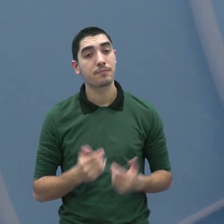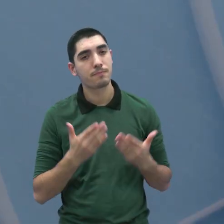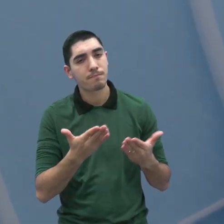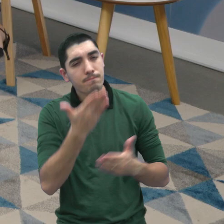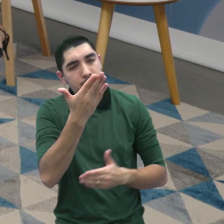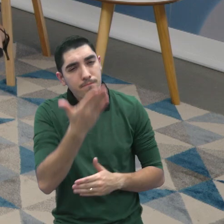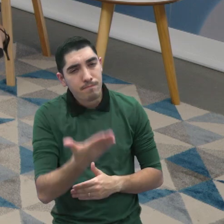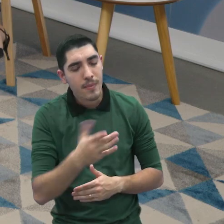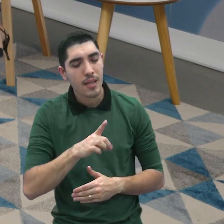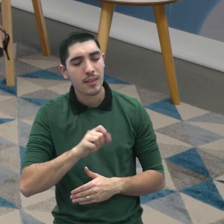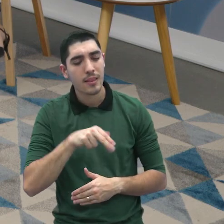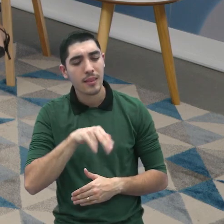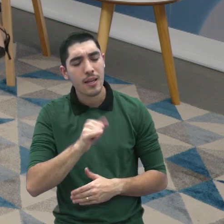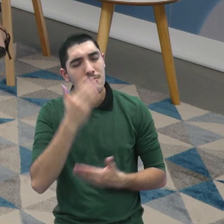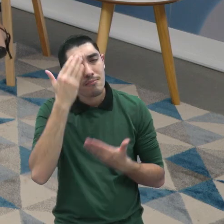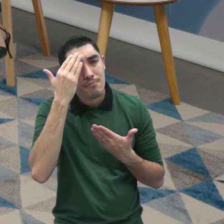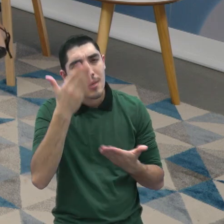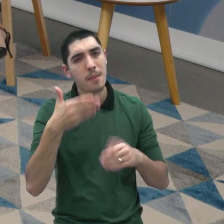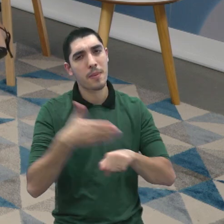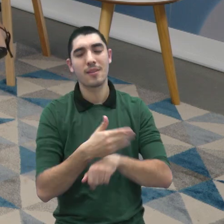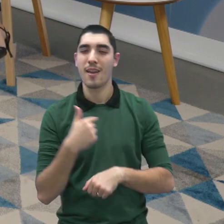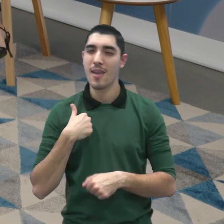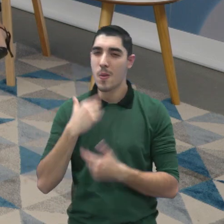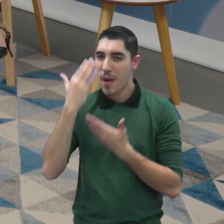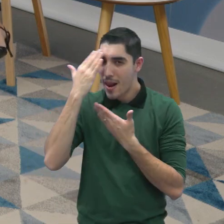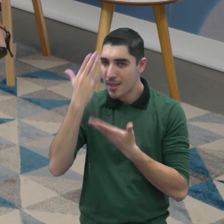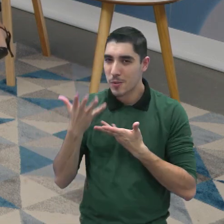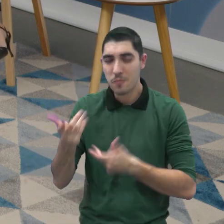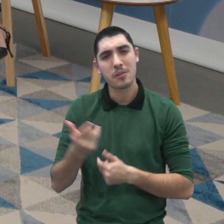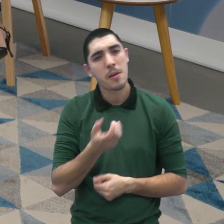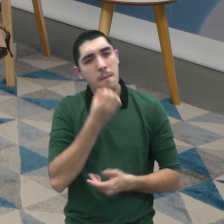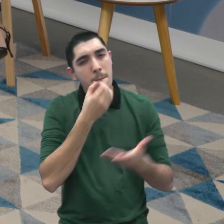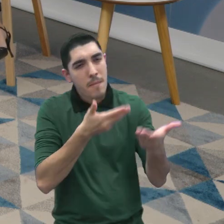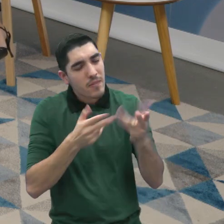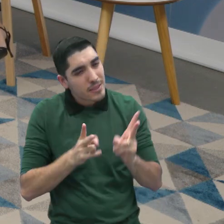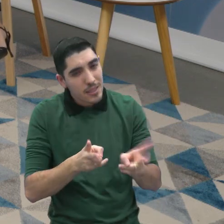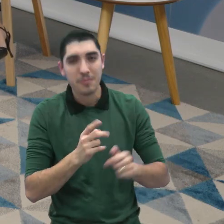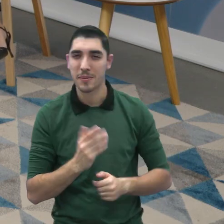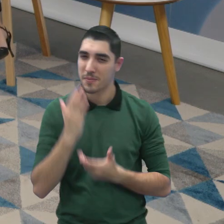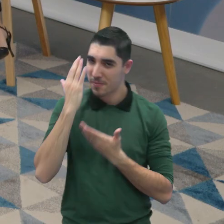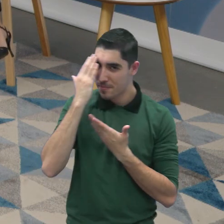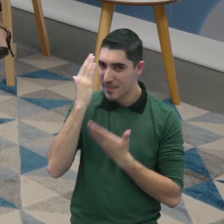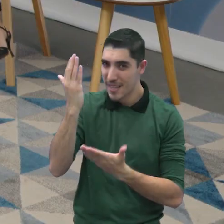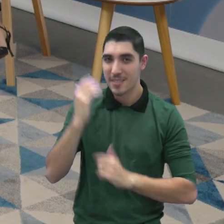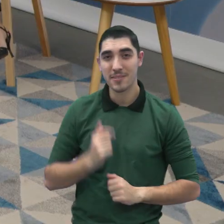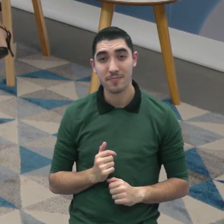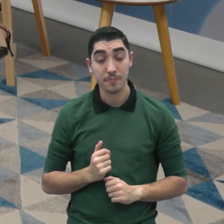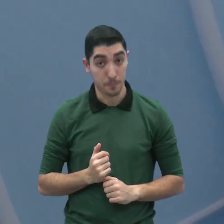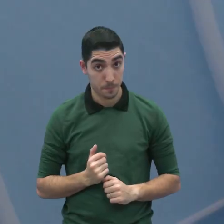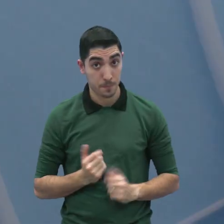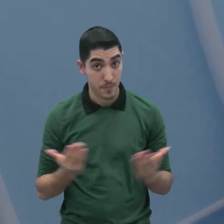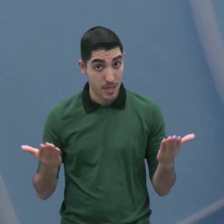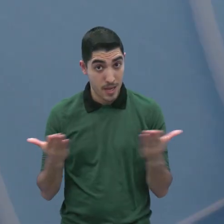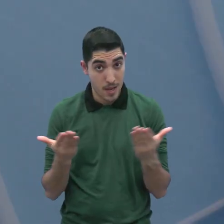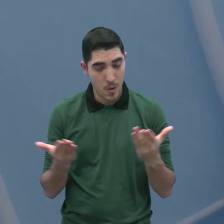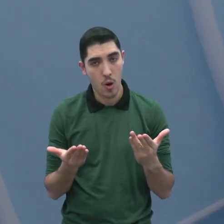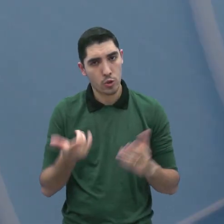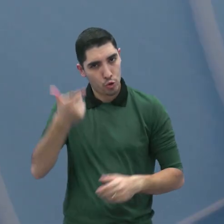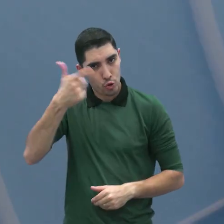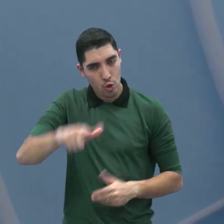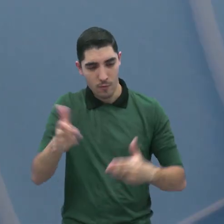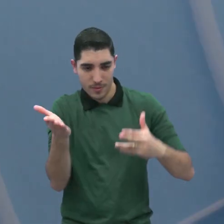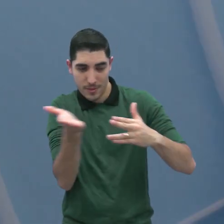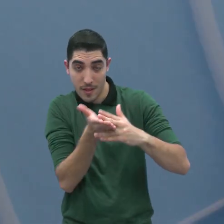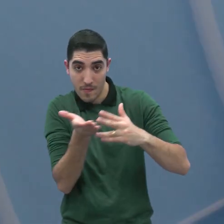né? Dani, obrigada, viu, pela participação hoje. Seja sempre bem-vinda. Obrigada. Pessoal, a gente vai